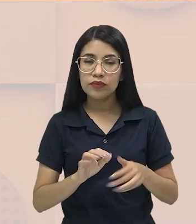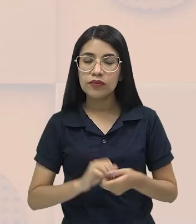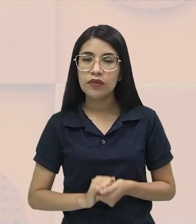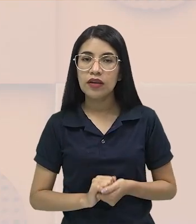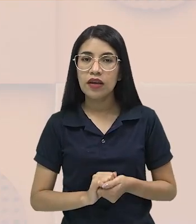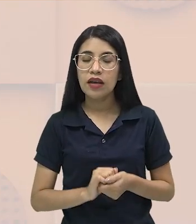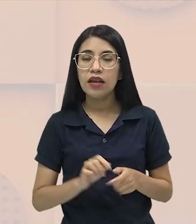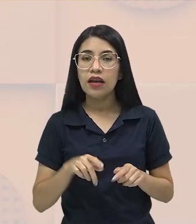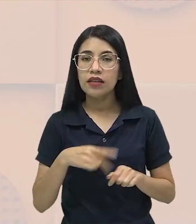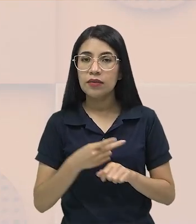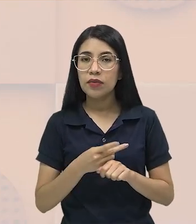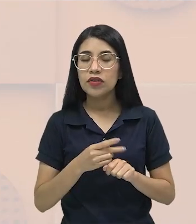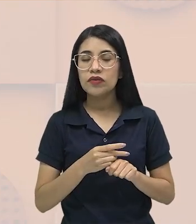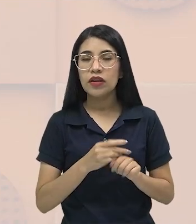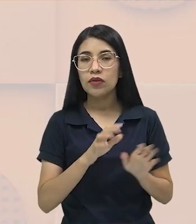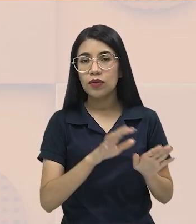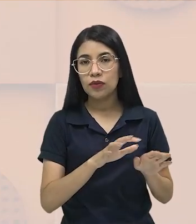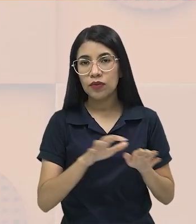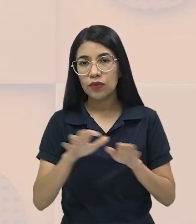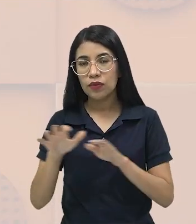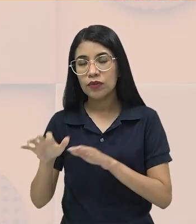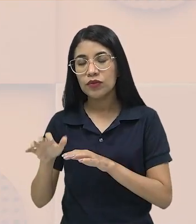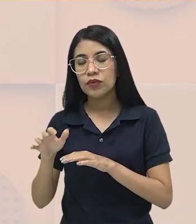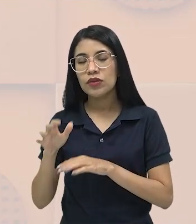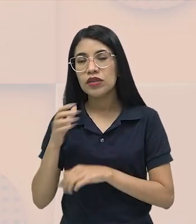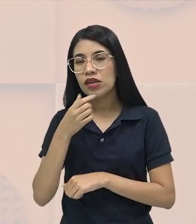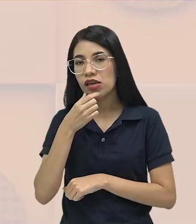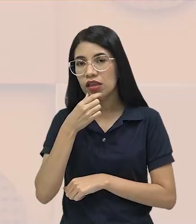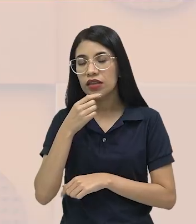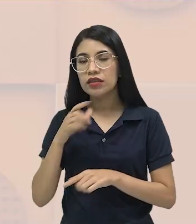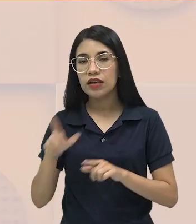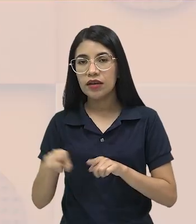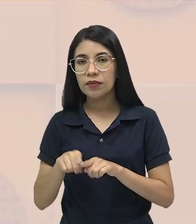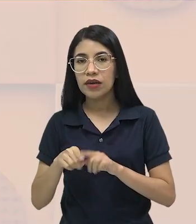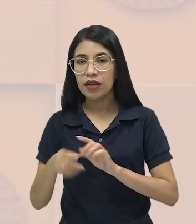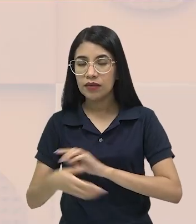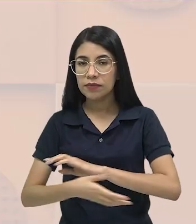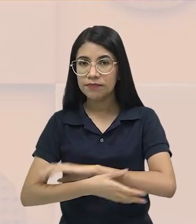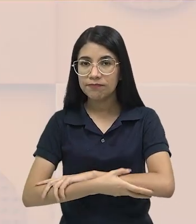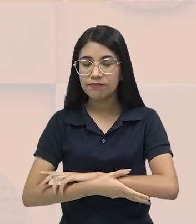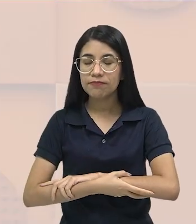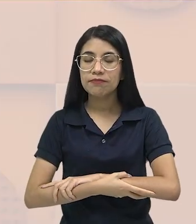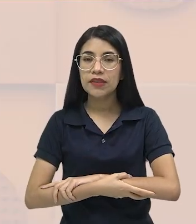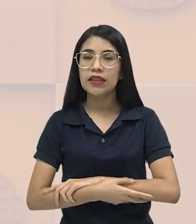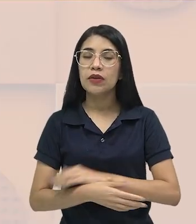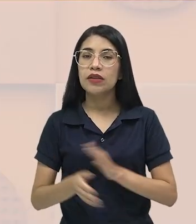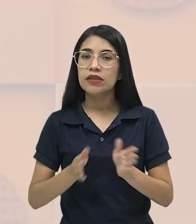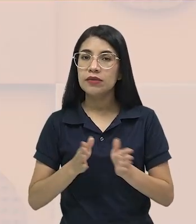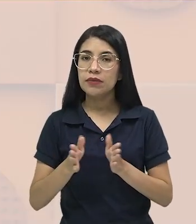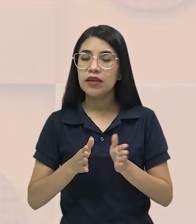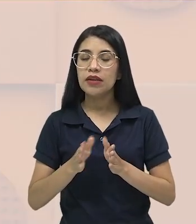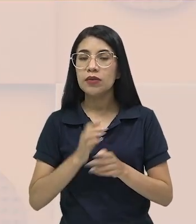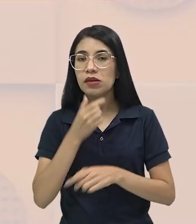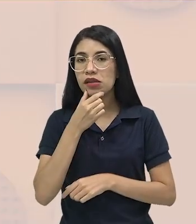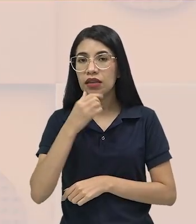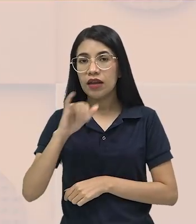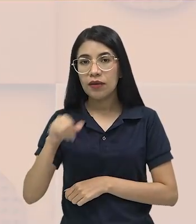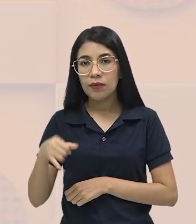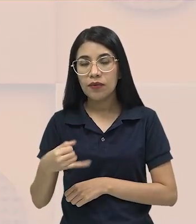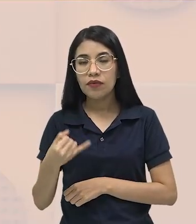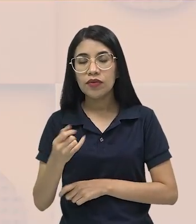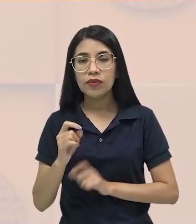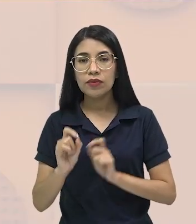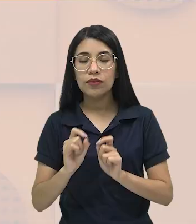vêm os ingleses. Lembra que os ingleses eram grandes aliados dos portugueses e nesse momento, então, a Inglaterra vai aproveitar para